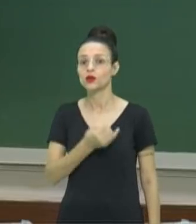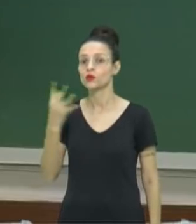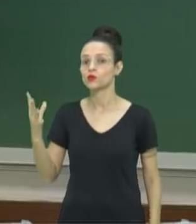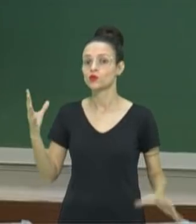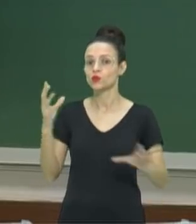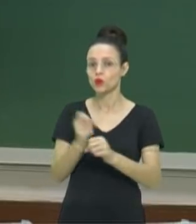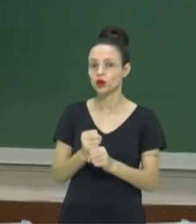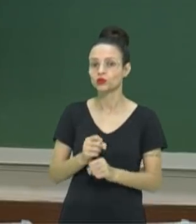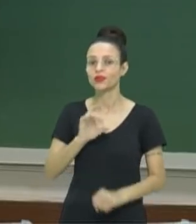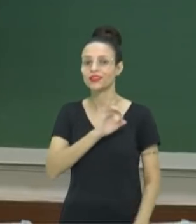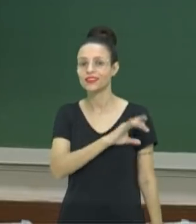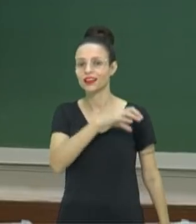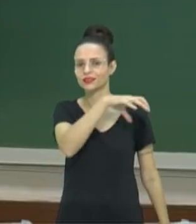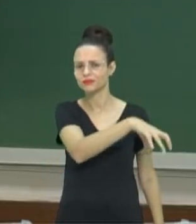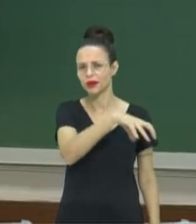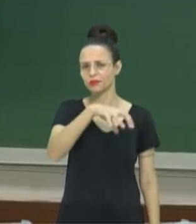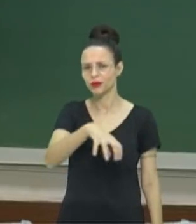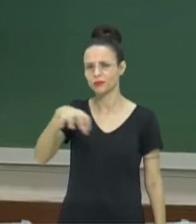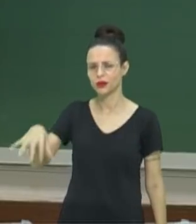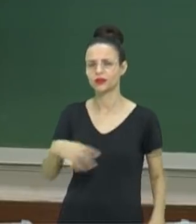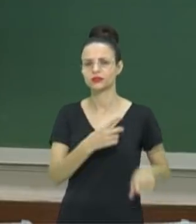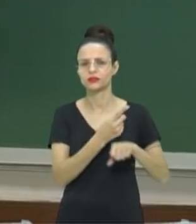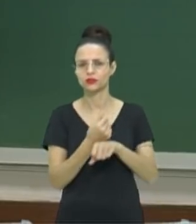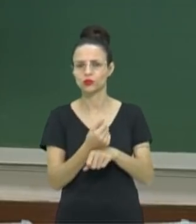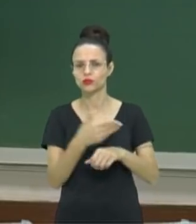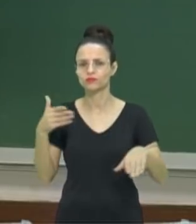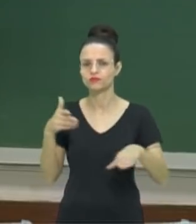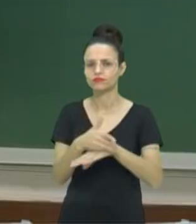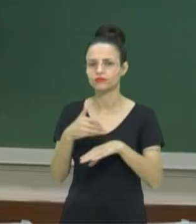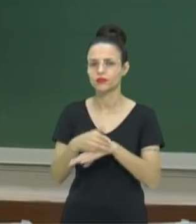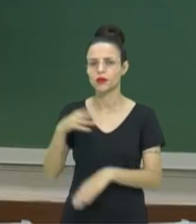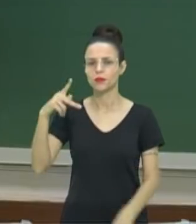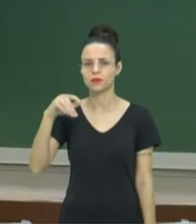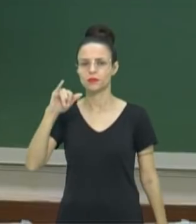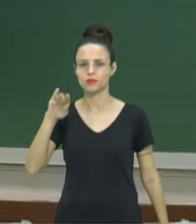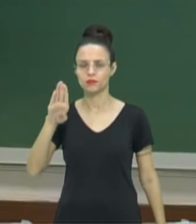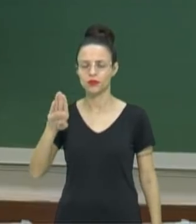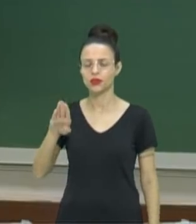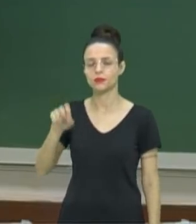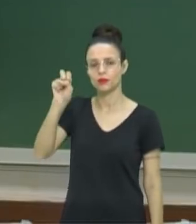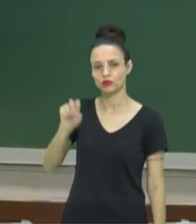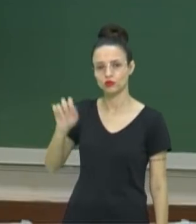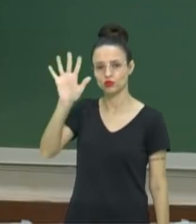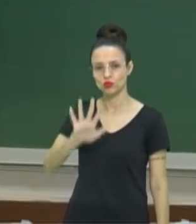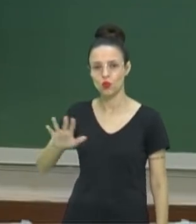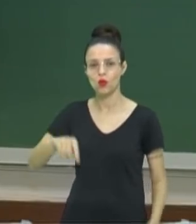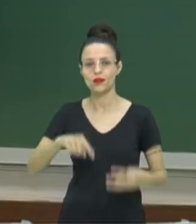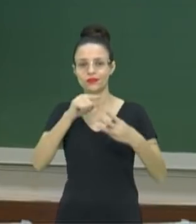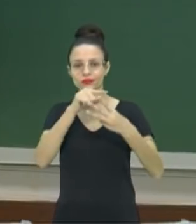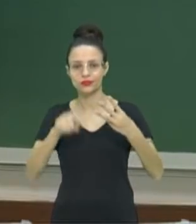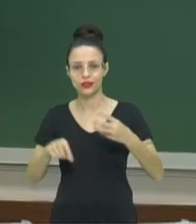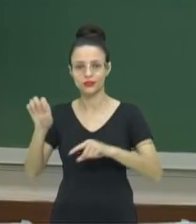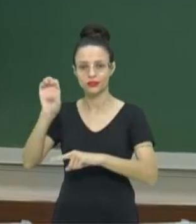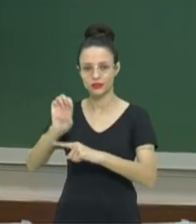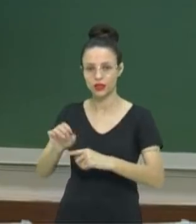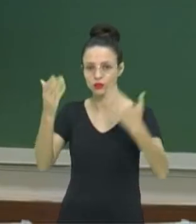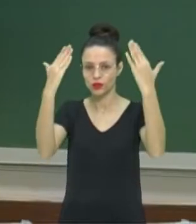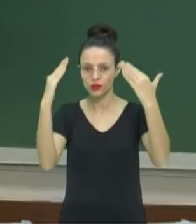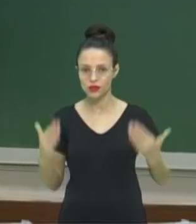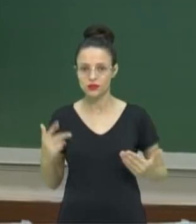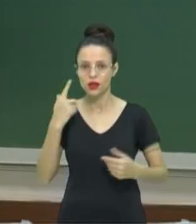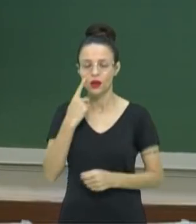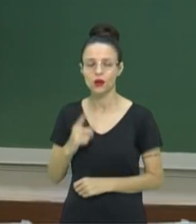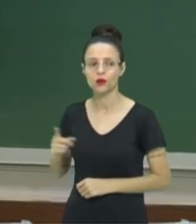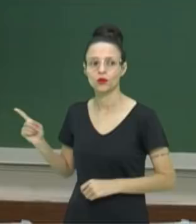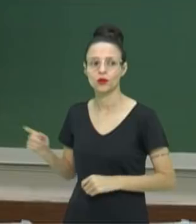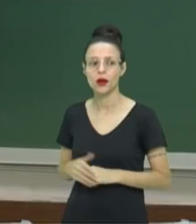cada setor da economia participa no PIB da região sul, dos 3 estados da região sul. Então, analisando ali